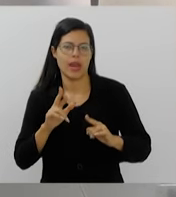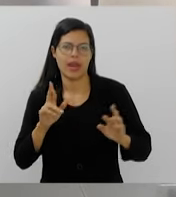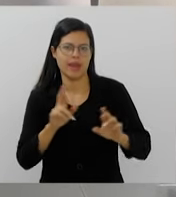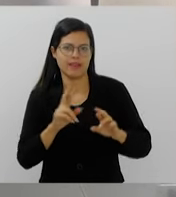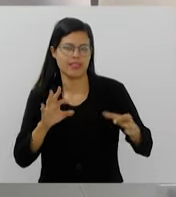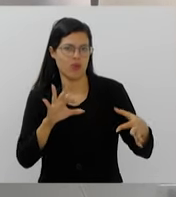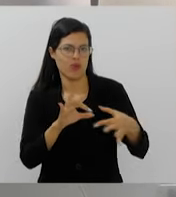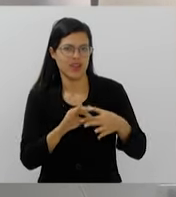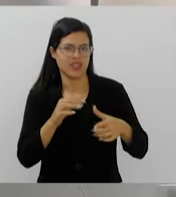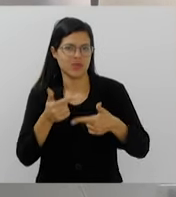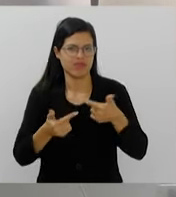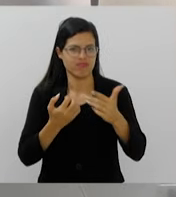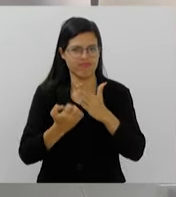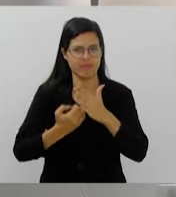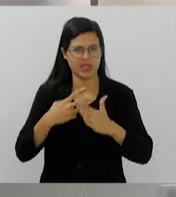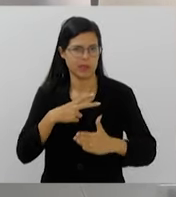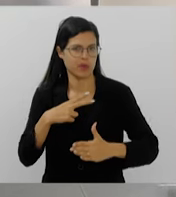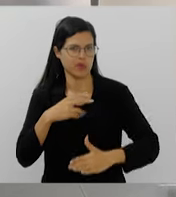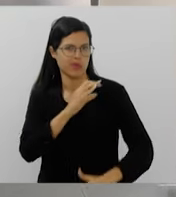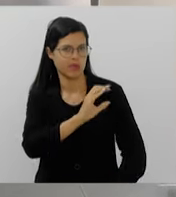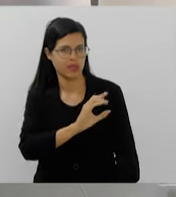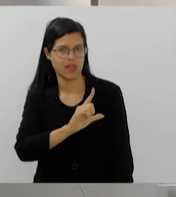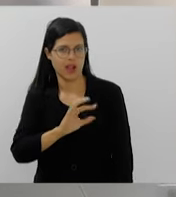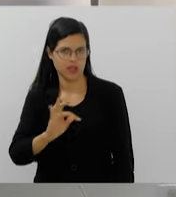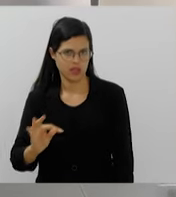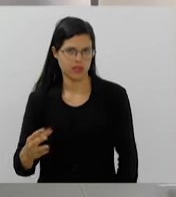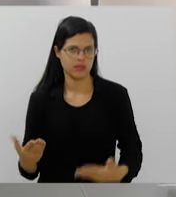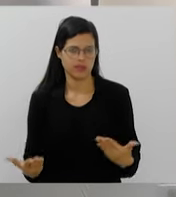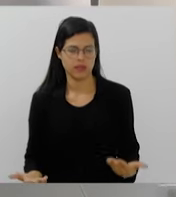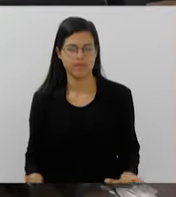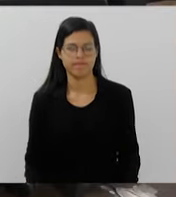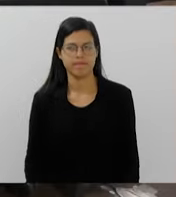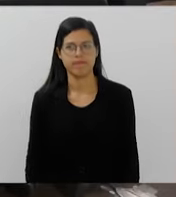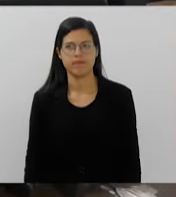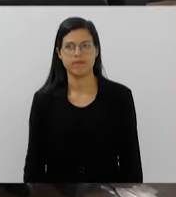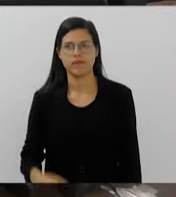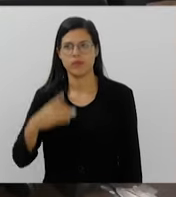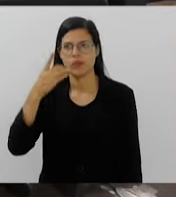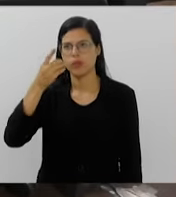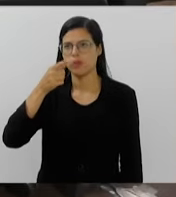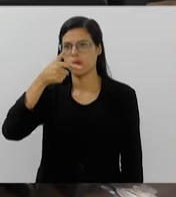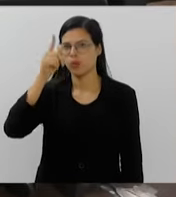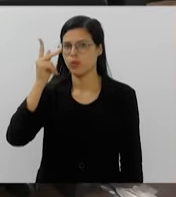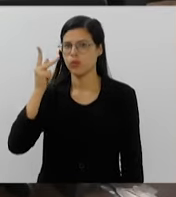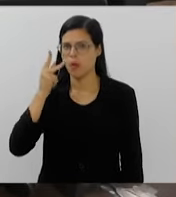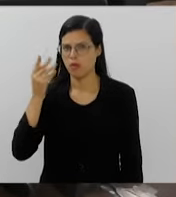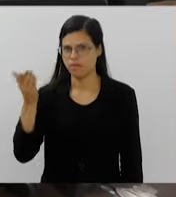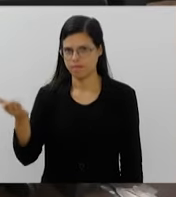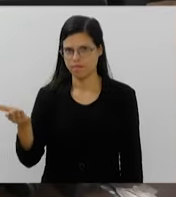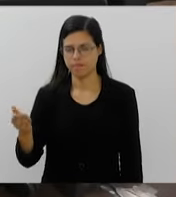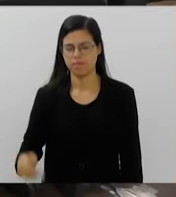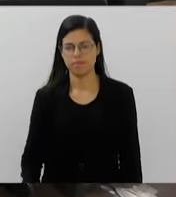de servidor, estatutária. Presidente. Deputado Luiz Paulo. Olha só.